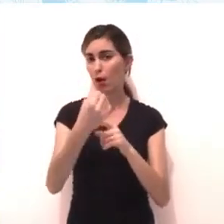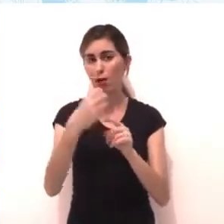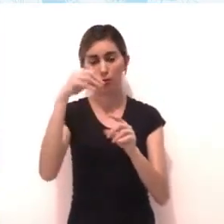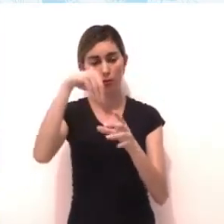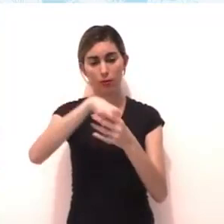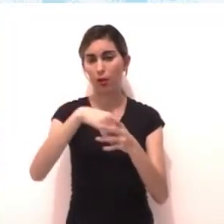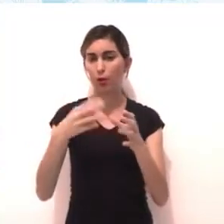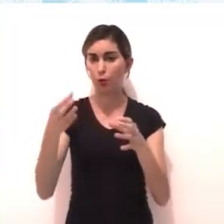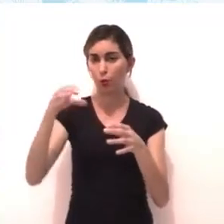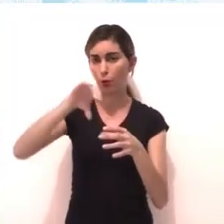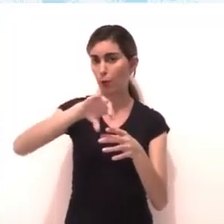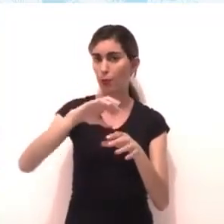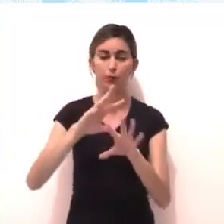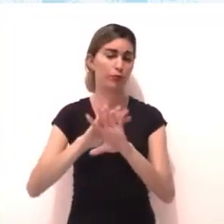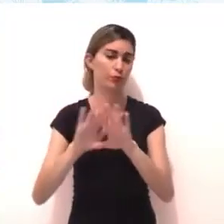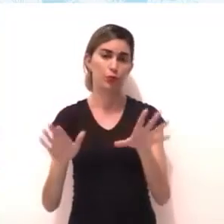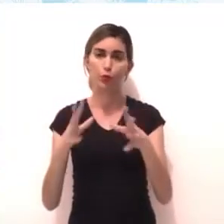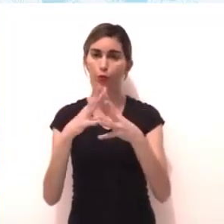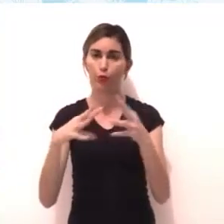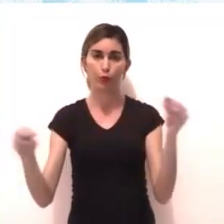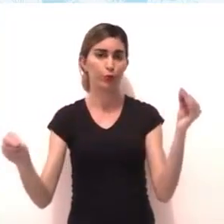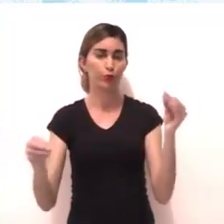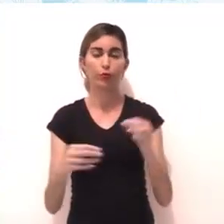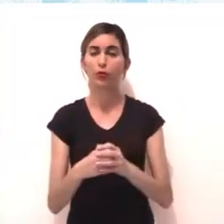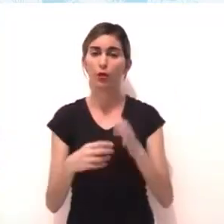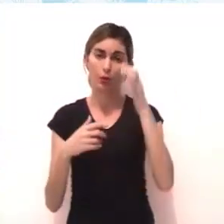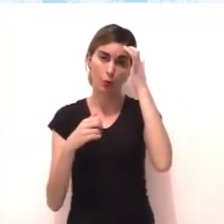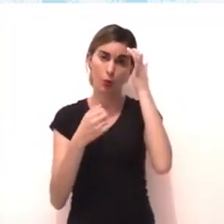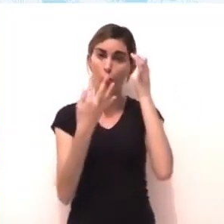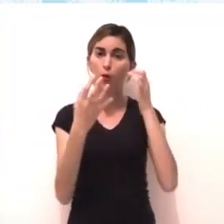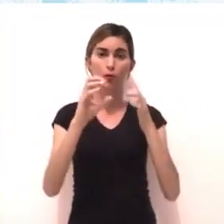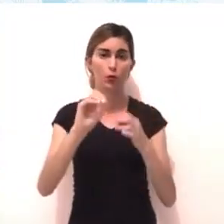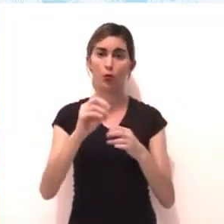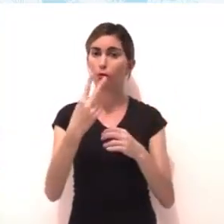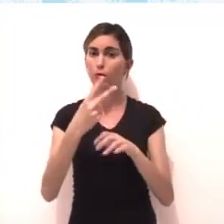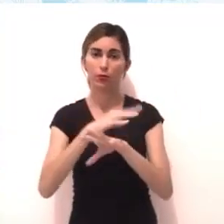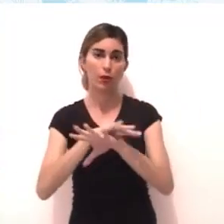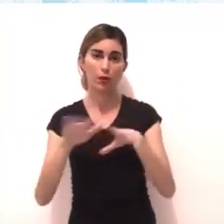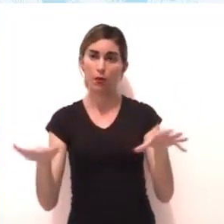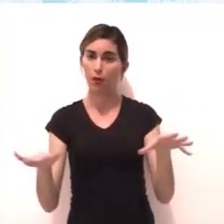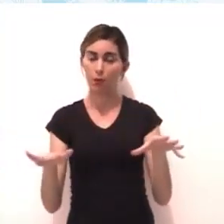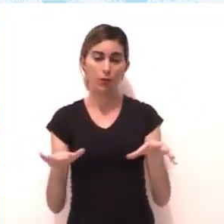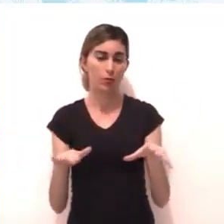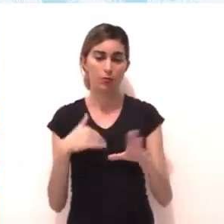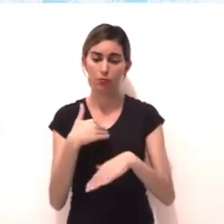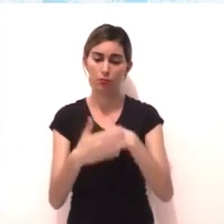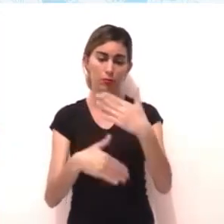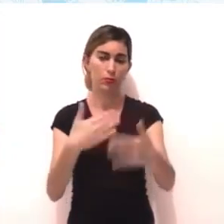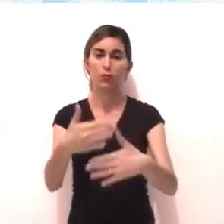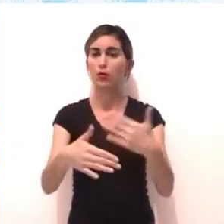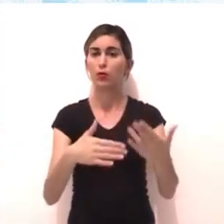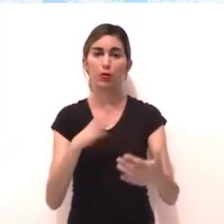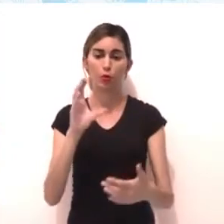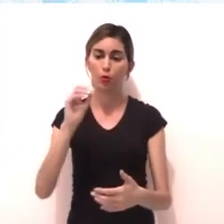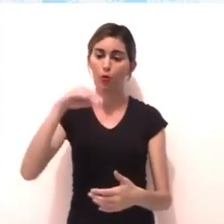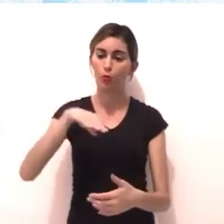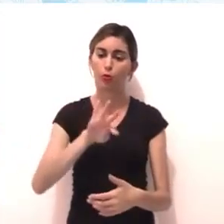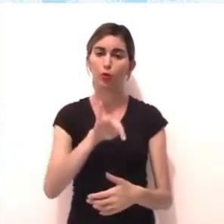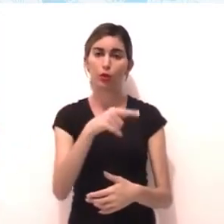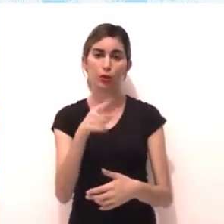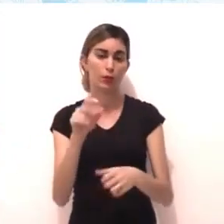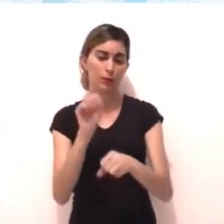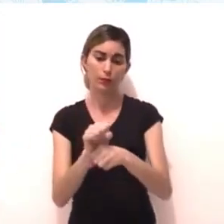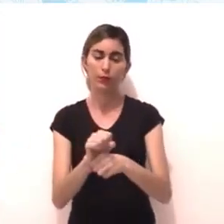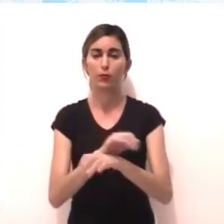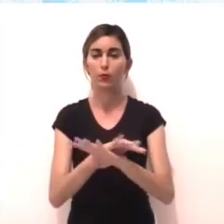dentro do recipiente foi consumido. E quando o gás oxigênio acaba, o processo, a reação de combustão, ela